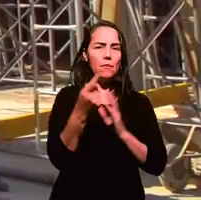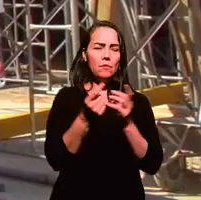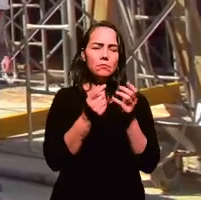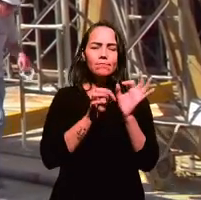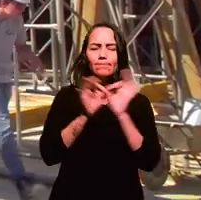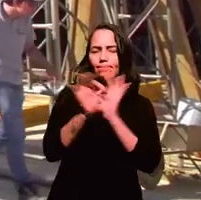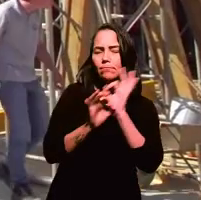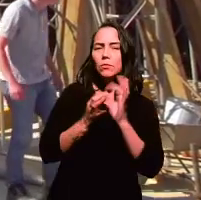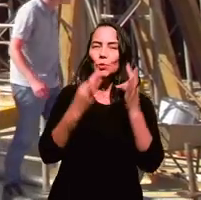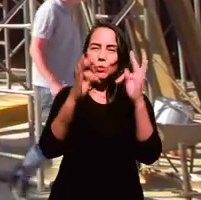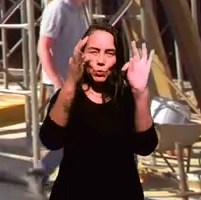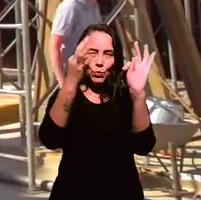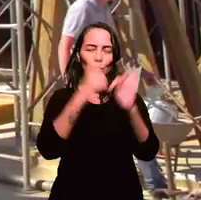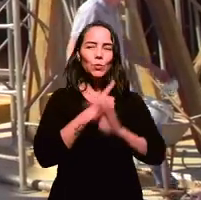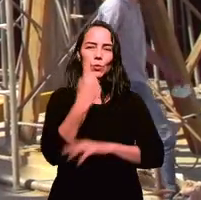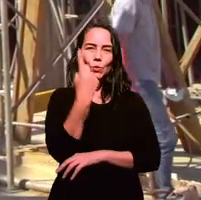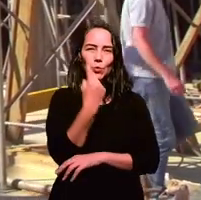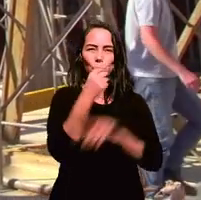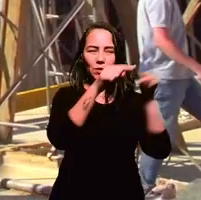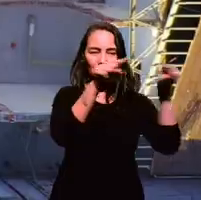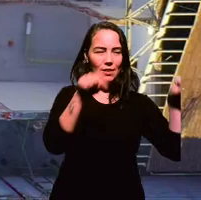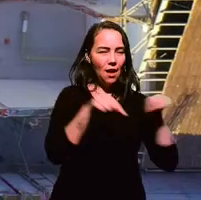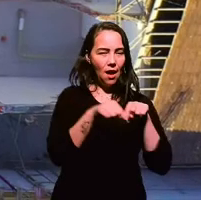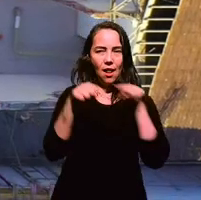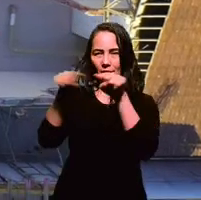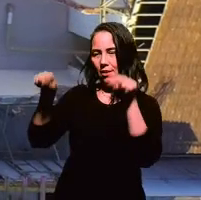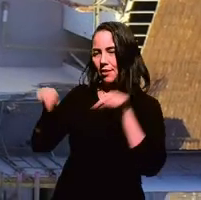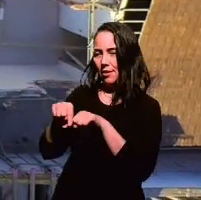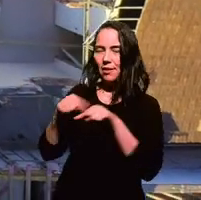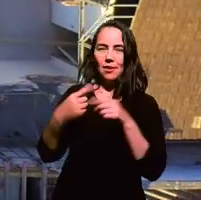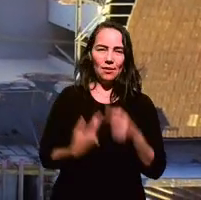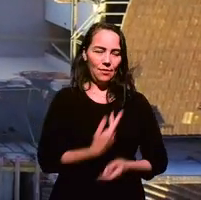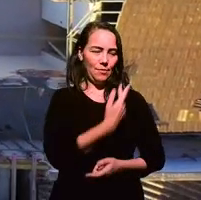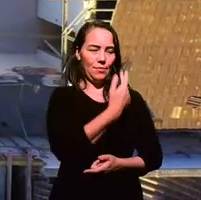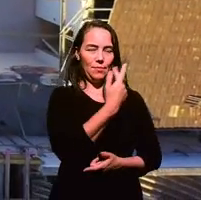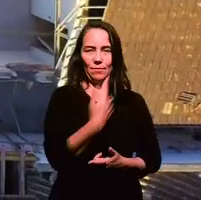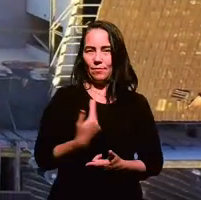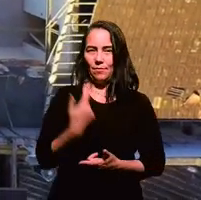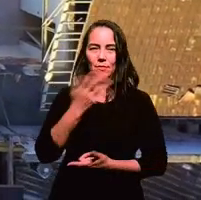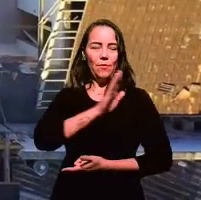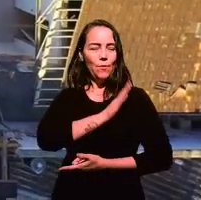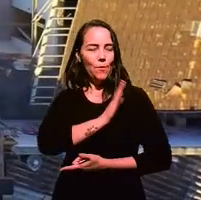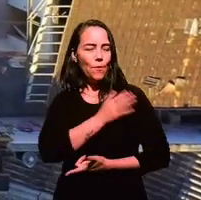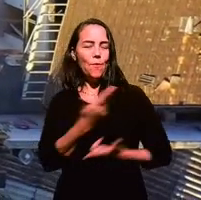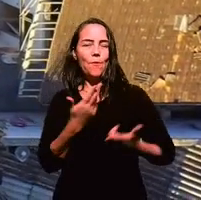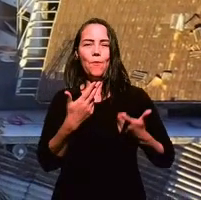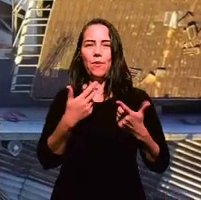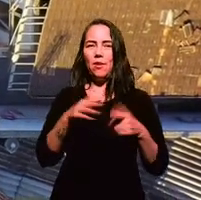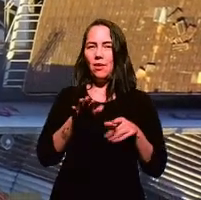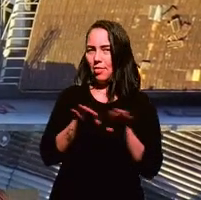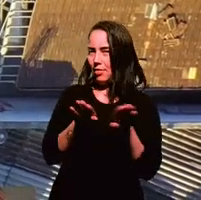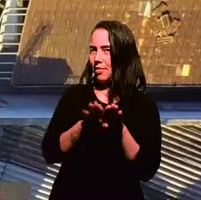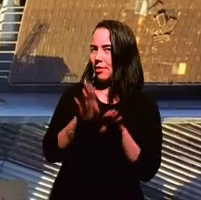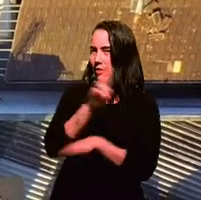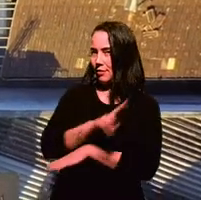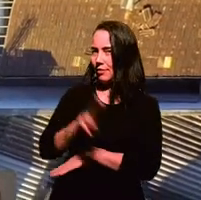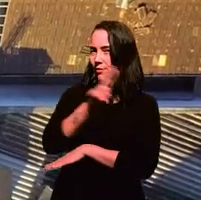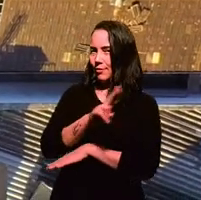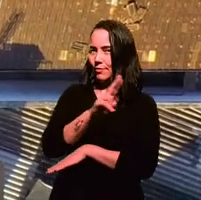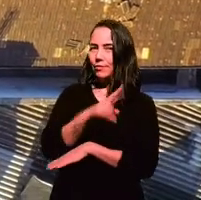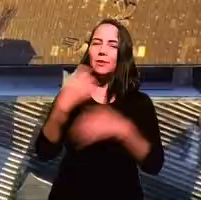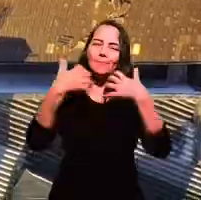né? Nós vamos ter duas salas para a hemodinâmica. Cirurgias cardiovasculares, que também vão ser usadas para